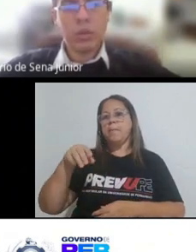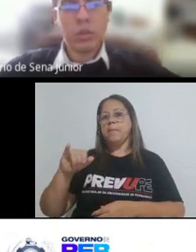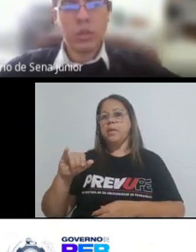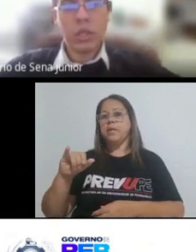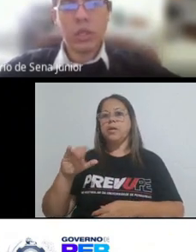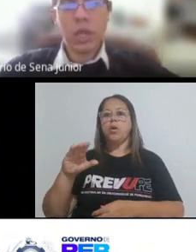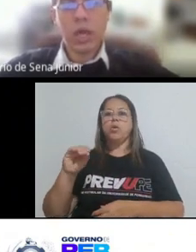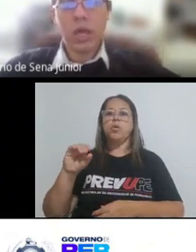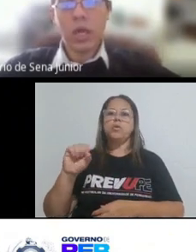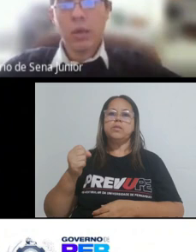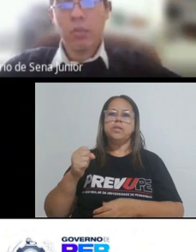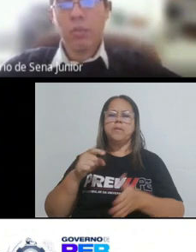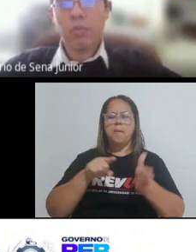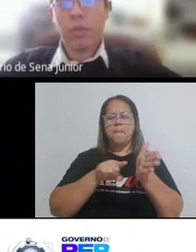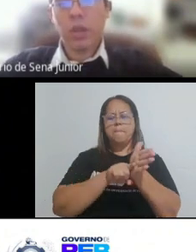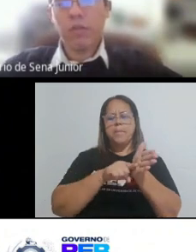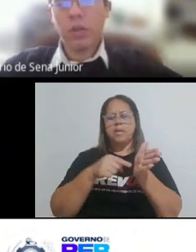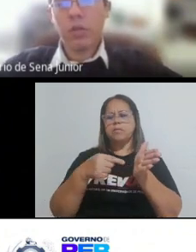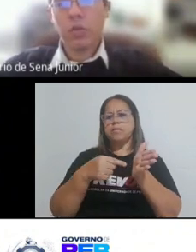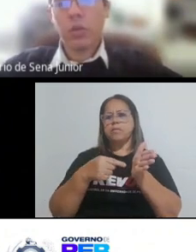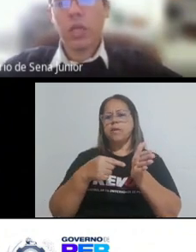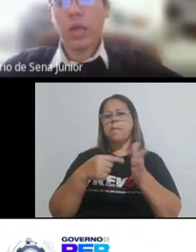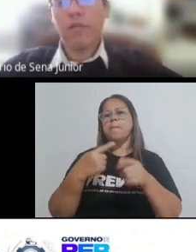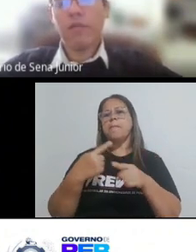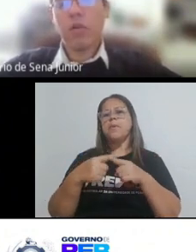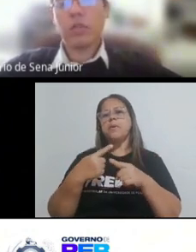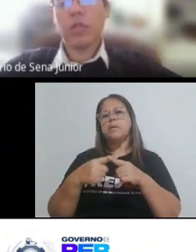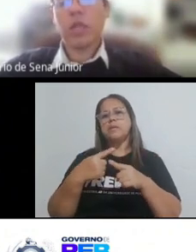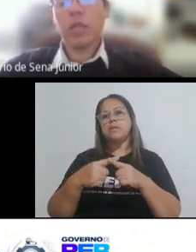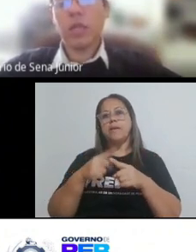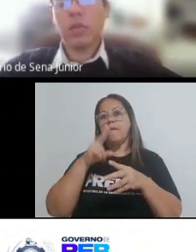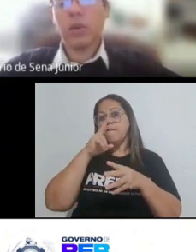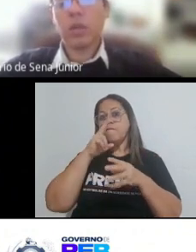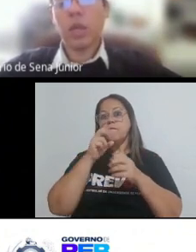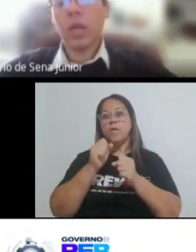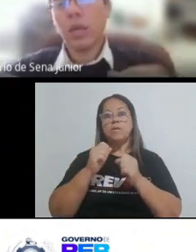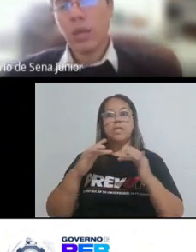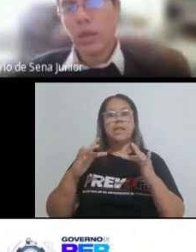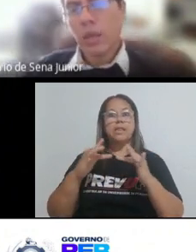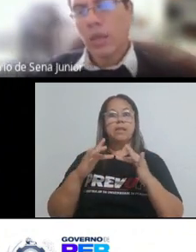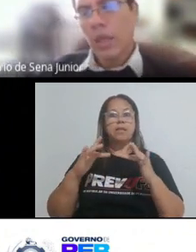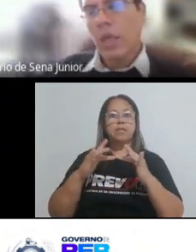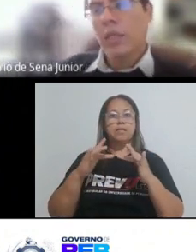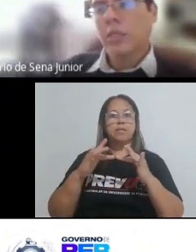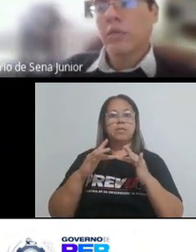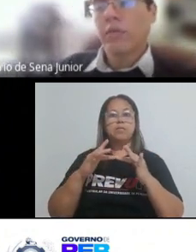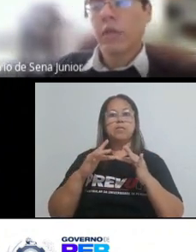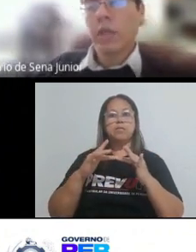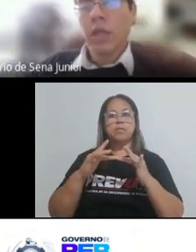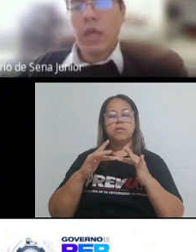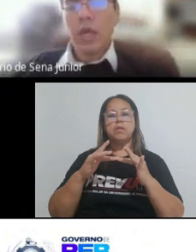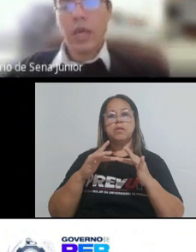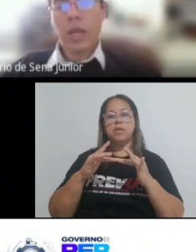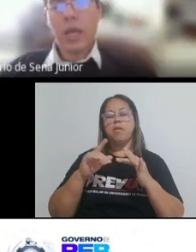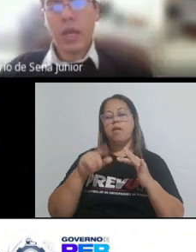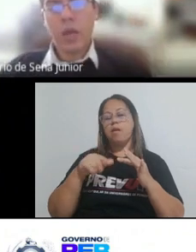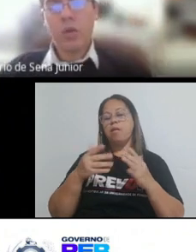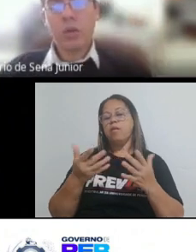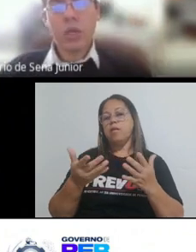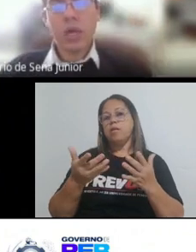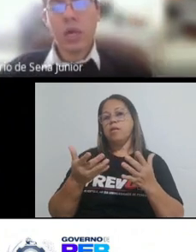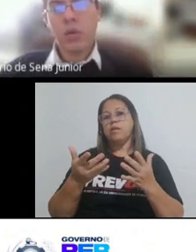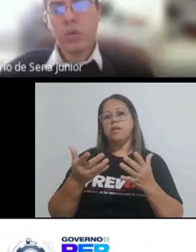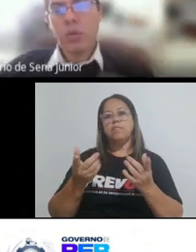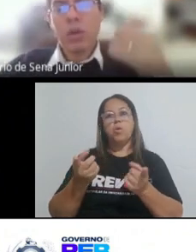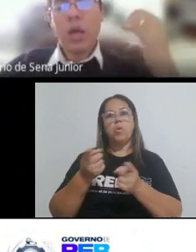menos se dá em virtude de que a força de atrito aqui é desenvolvida, ela é